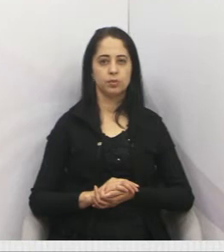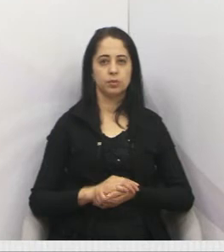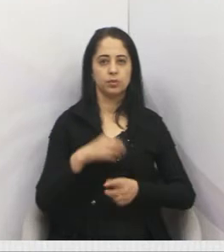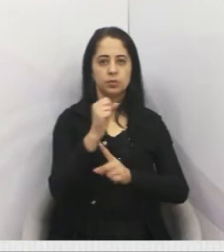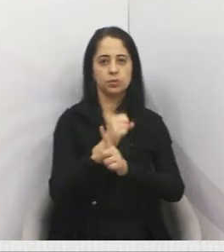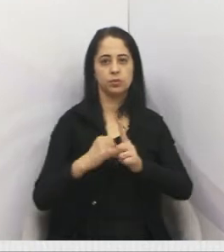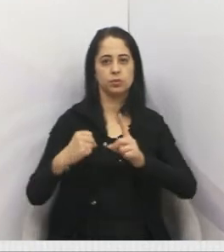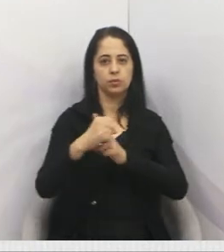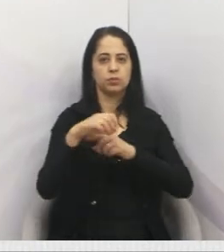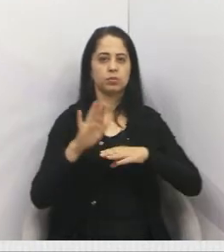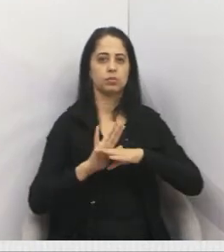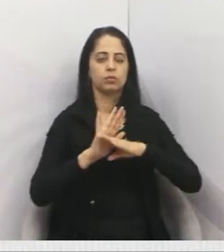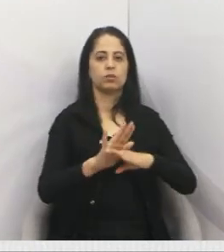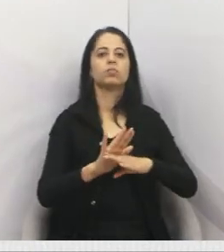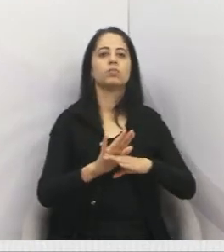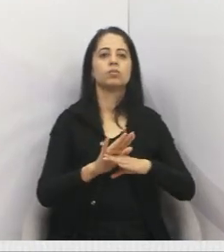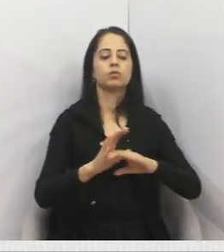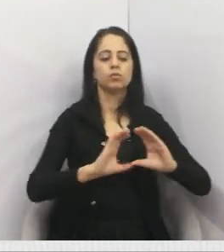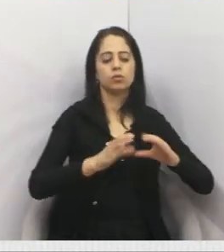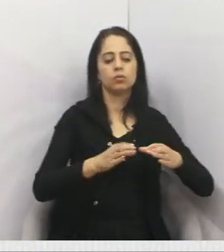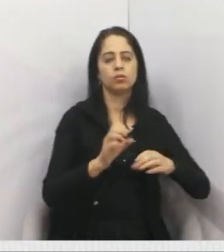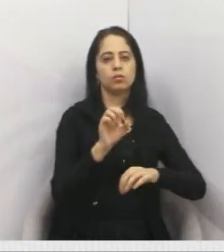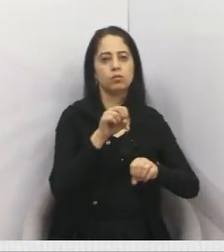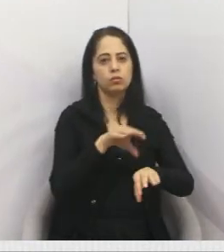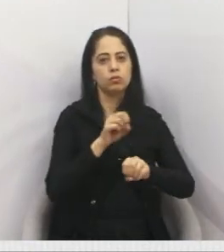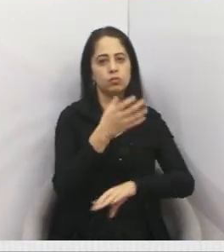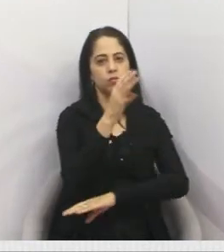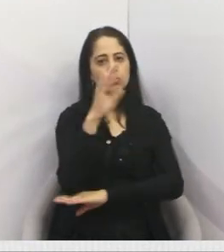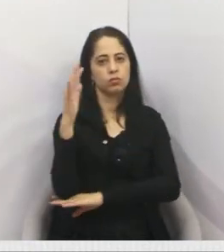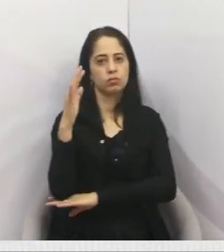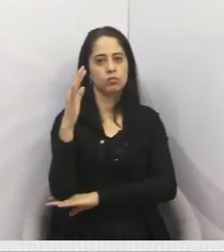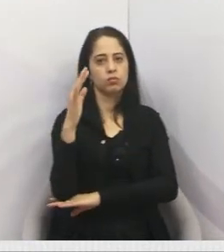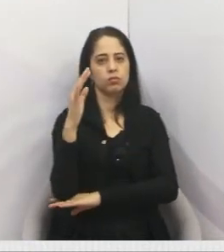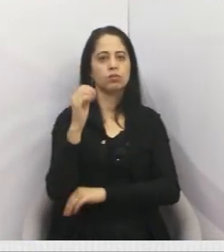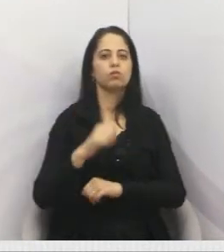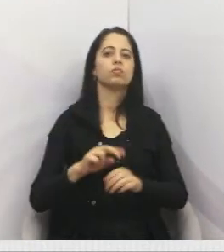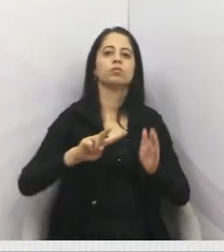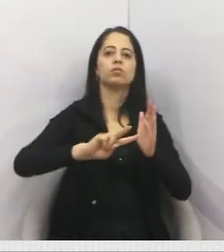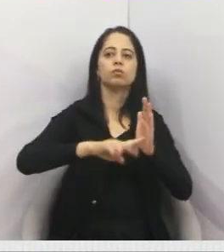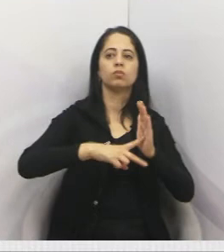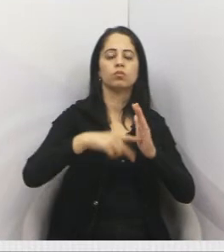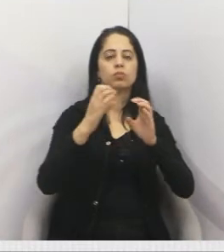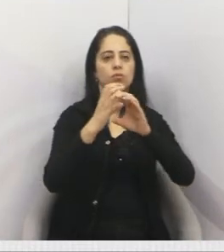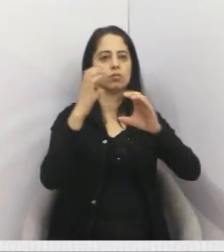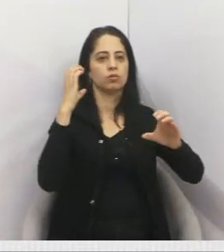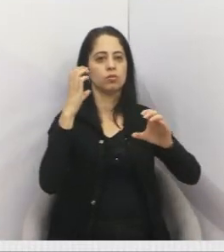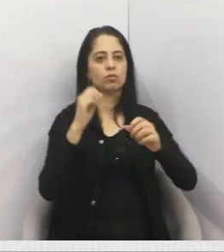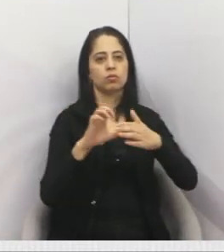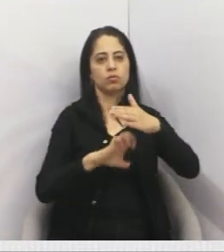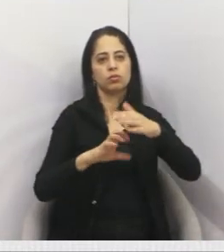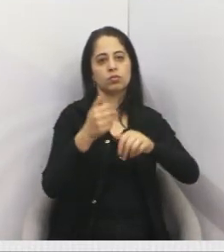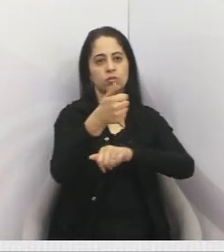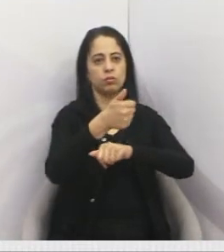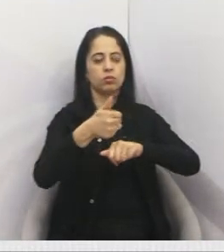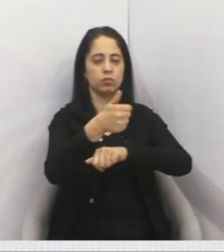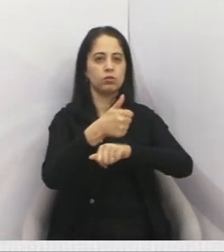Movimentos populares, Núcleo de Alfabetização Ecológica, entidades de classe, Sindicato dos Engenheiros, empresas ou entidades profissionais, Associação